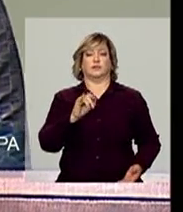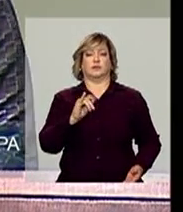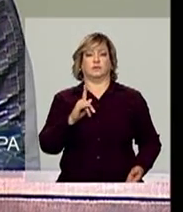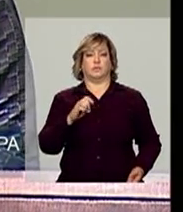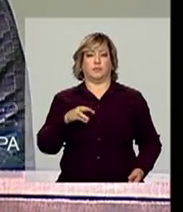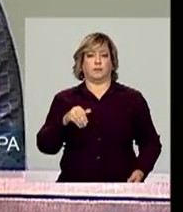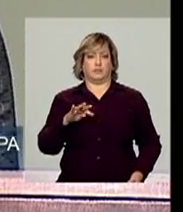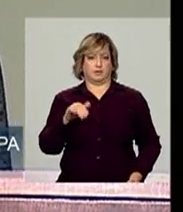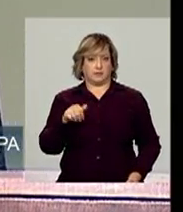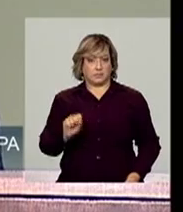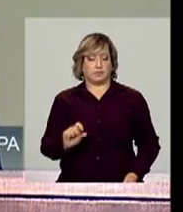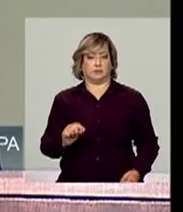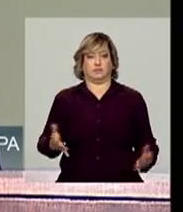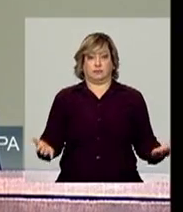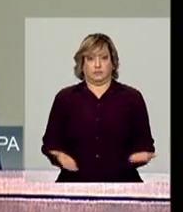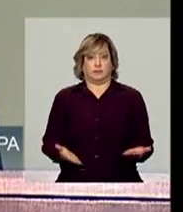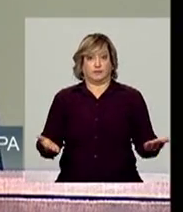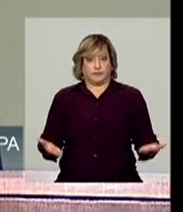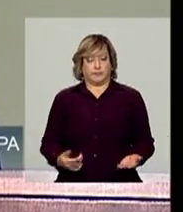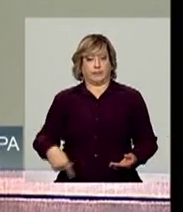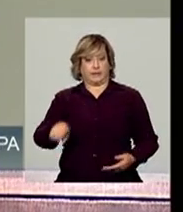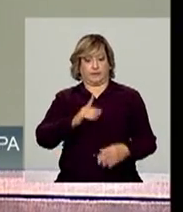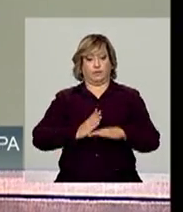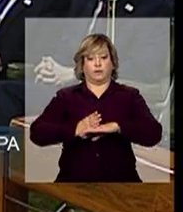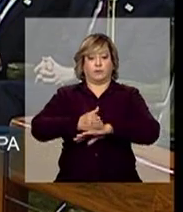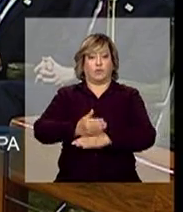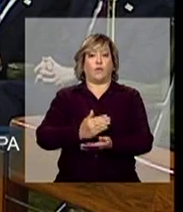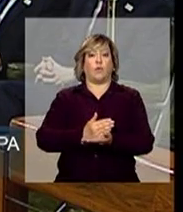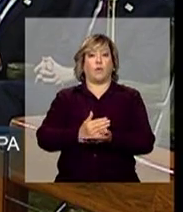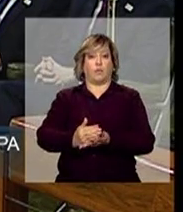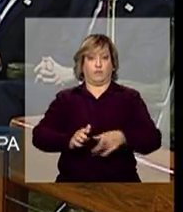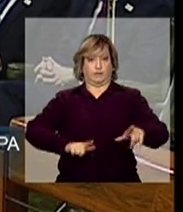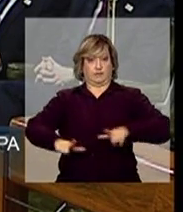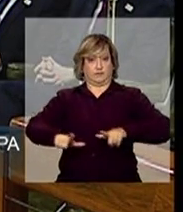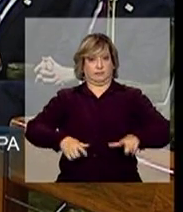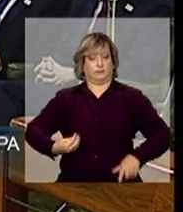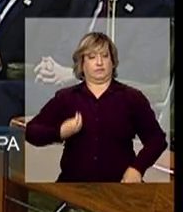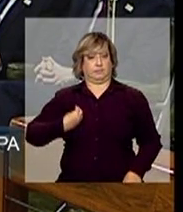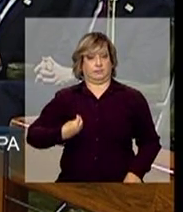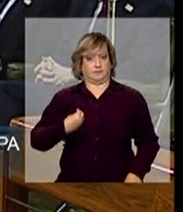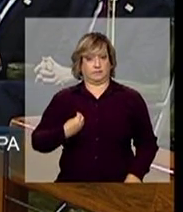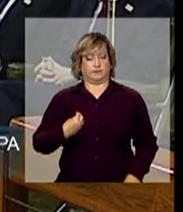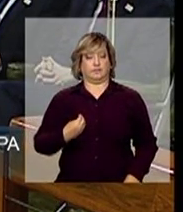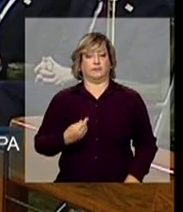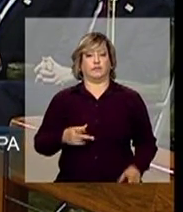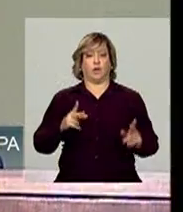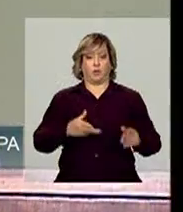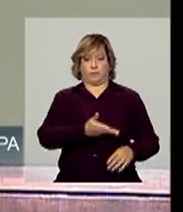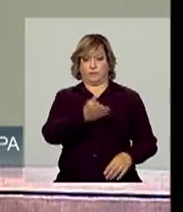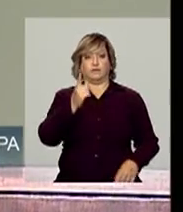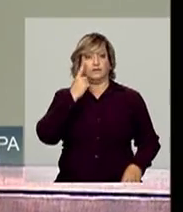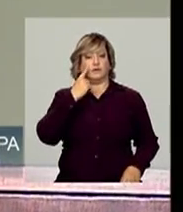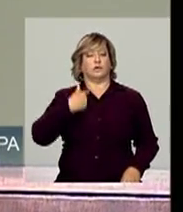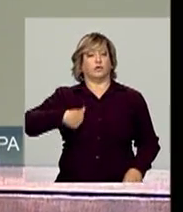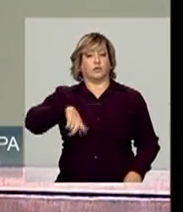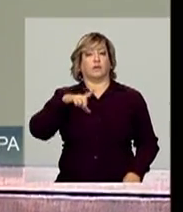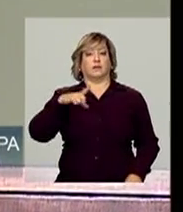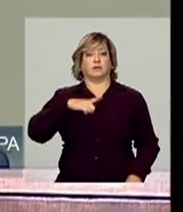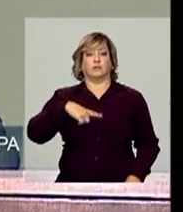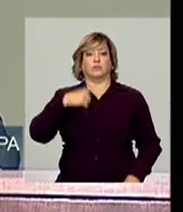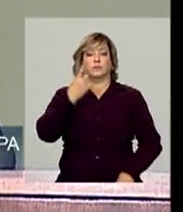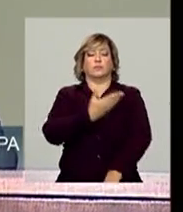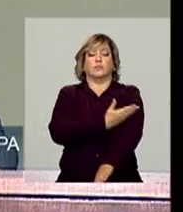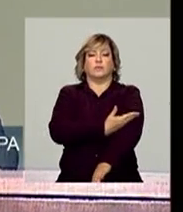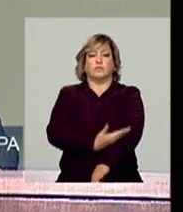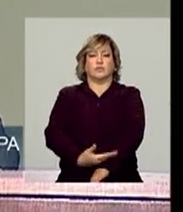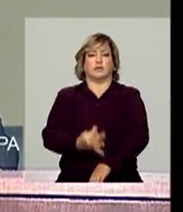diplomatas que agora adentram a carreira, como todos veem, nós temos uma tradição, o